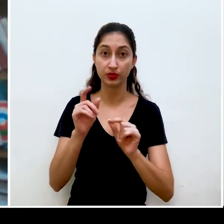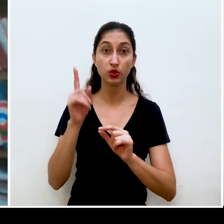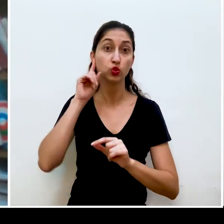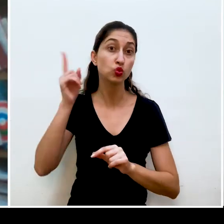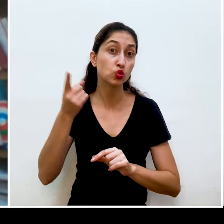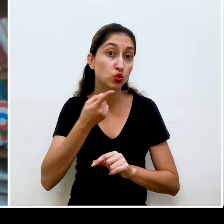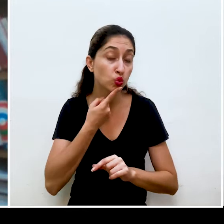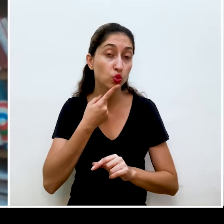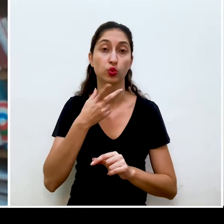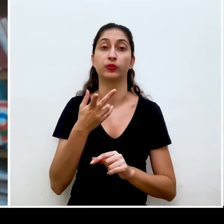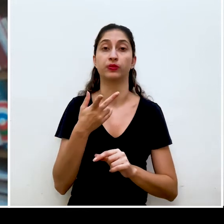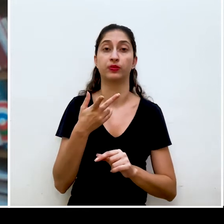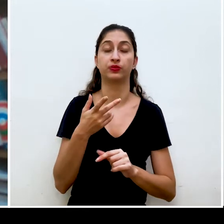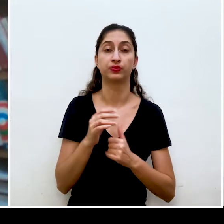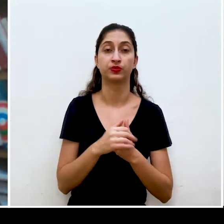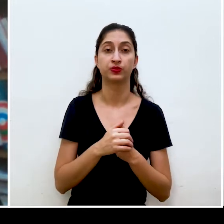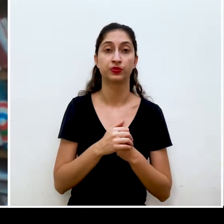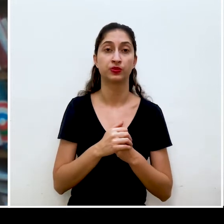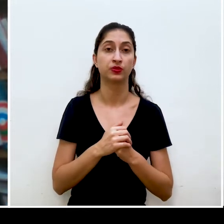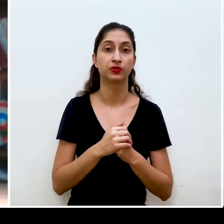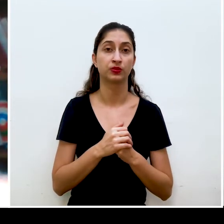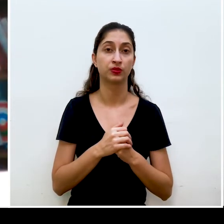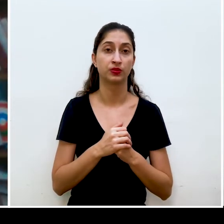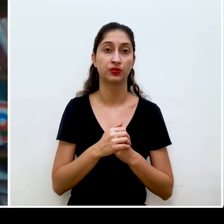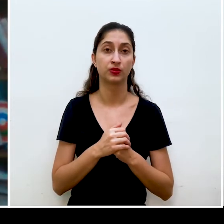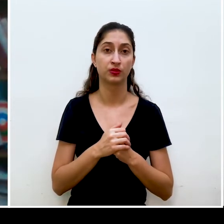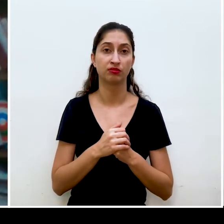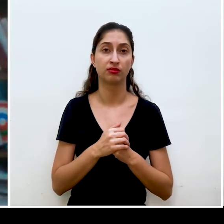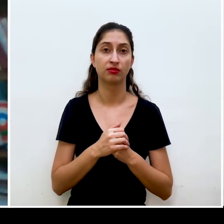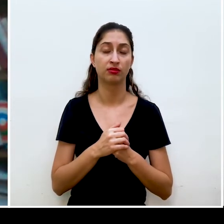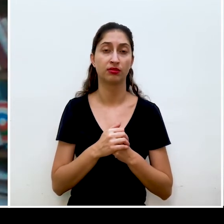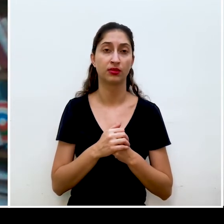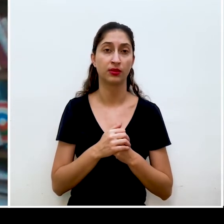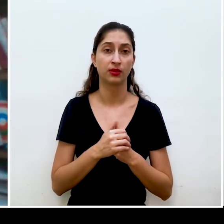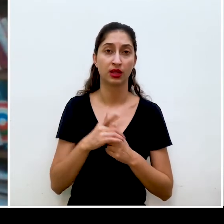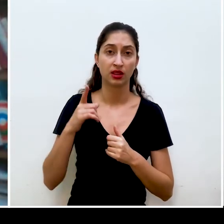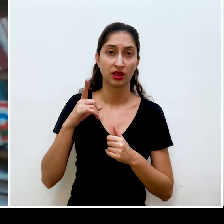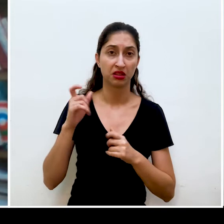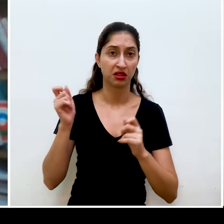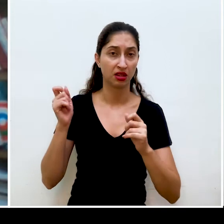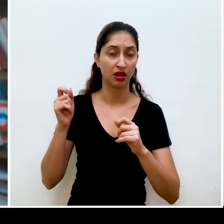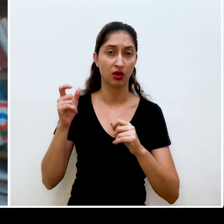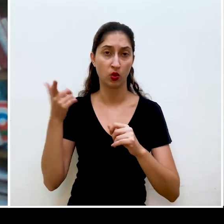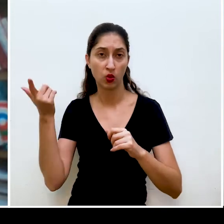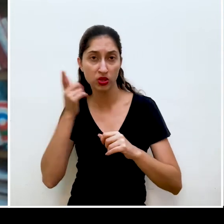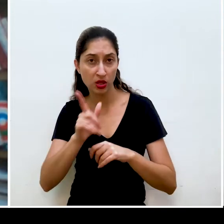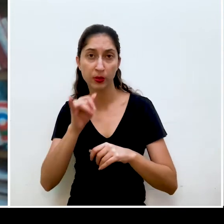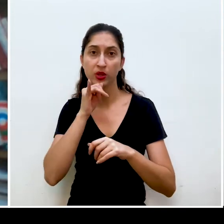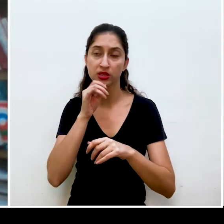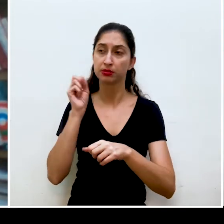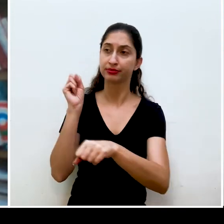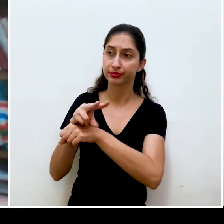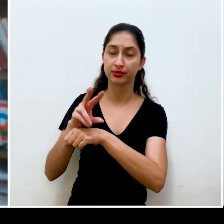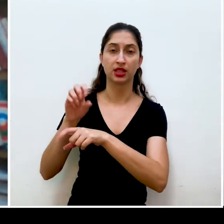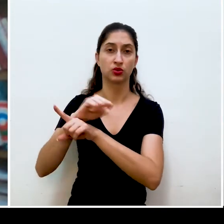que tiveram condições, todas as condições para se inserir na família, na